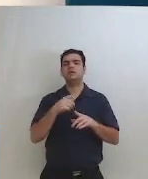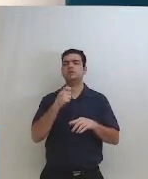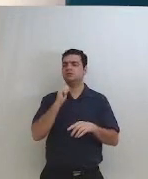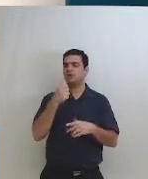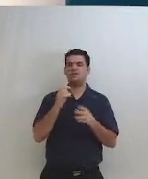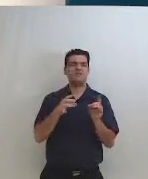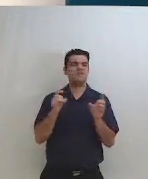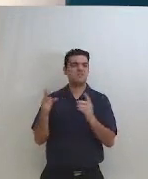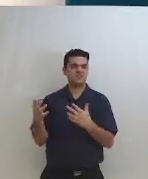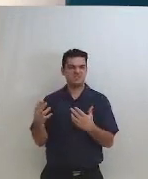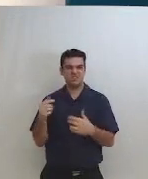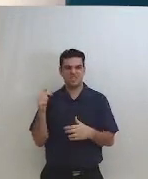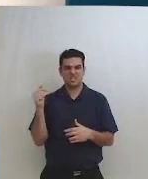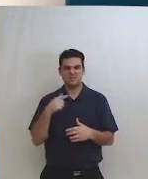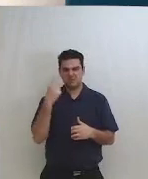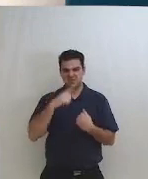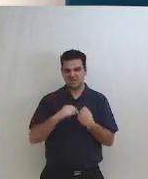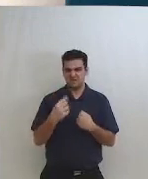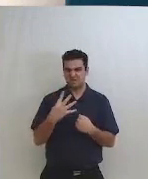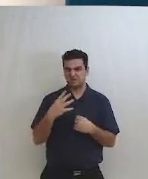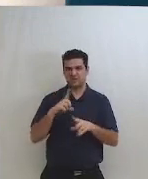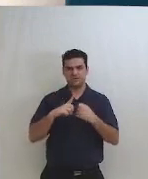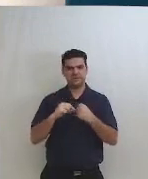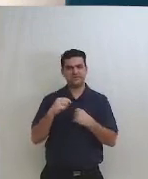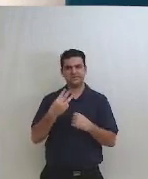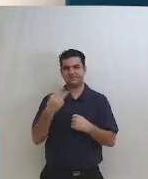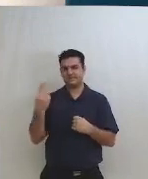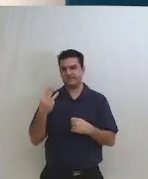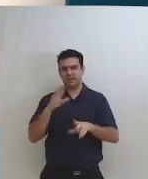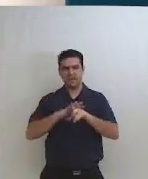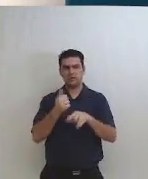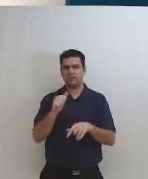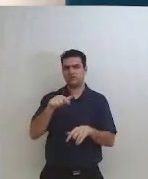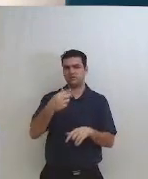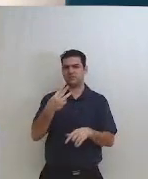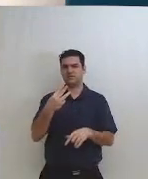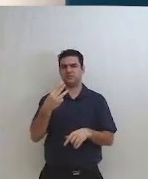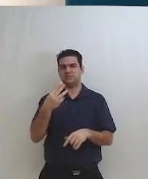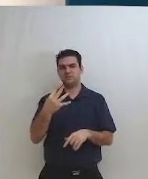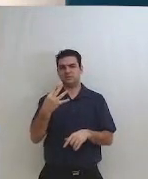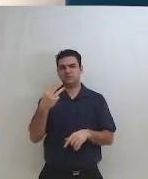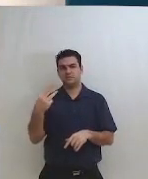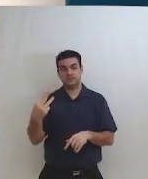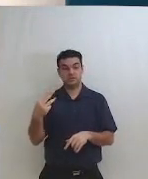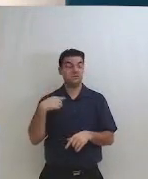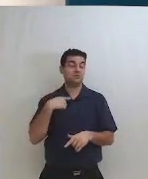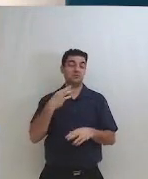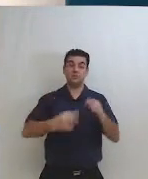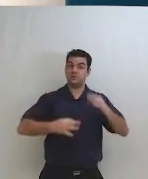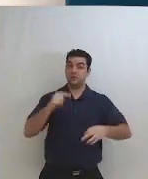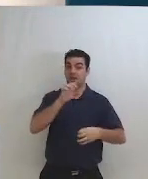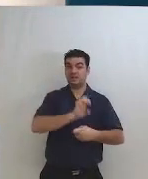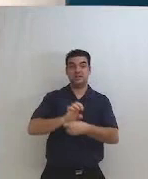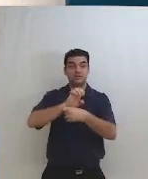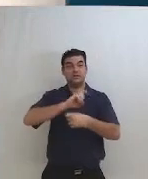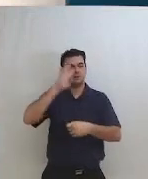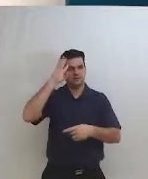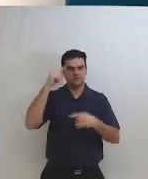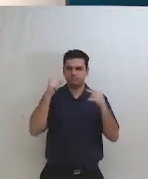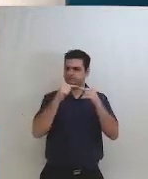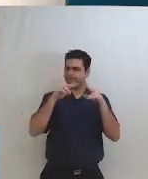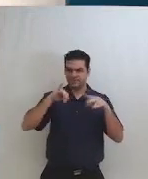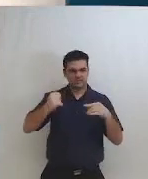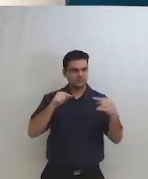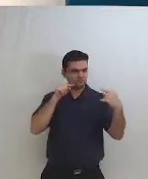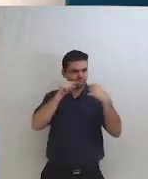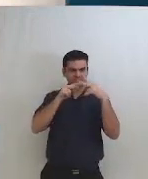parágrafo 4º do artigo 33 da Lei 11.343. Acordo do Tribunal Estadual em consonância com a jurisprudência dessa Casa. Reexame